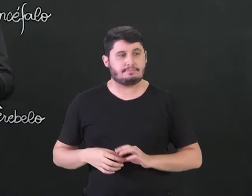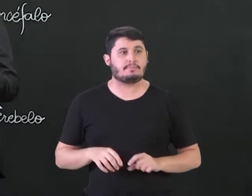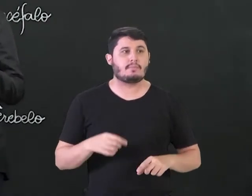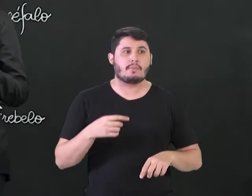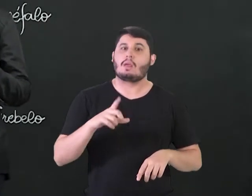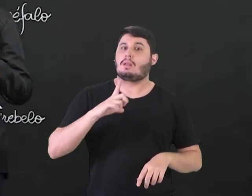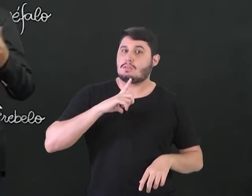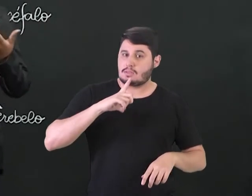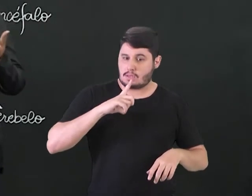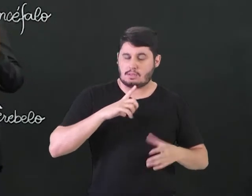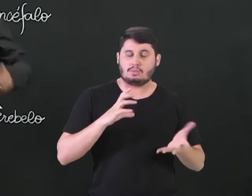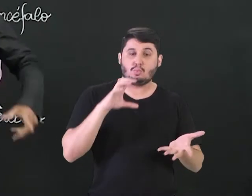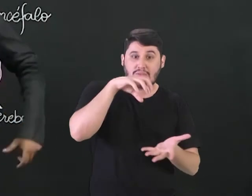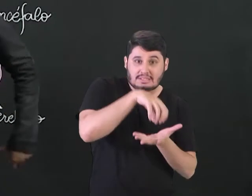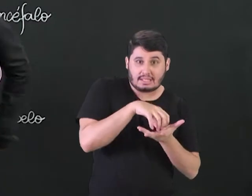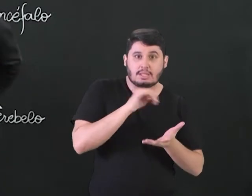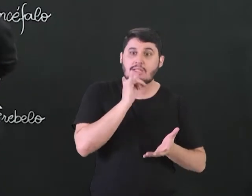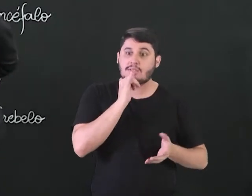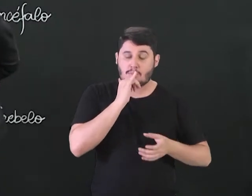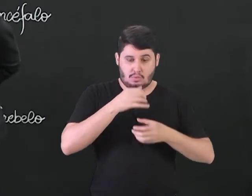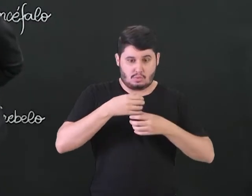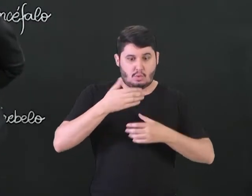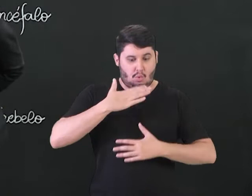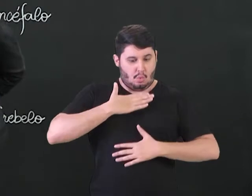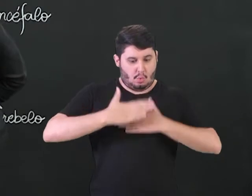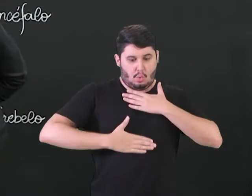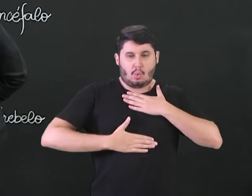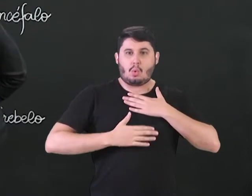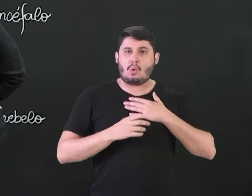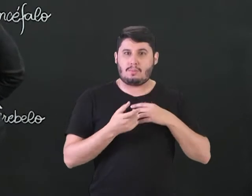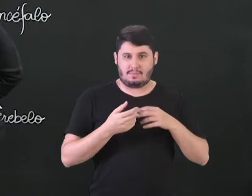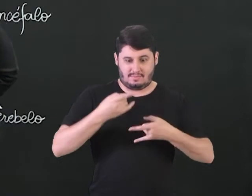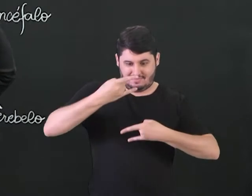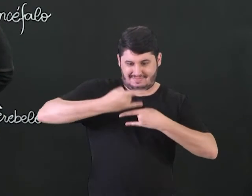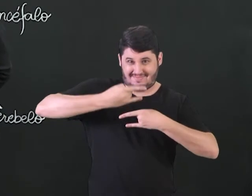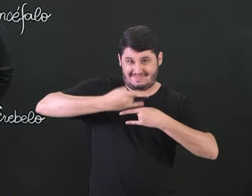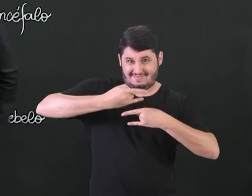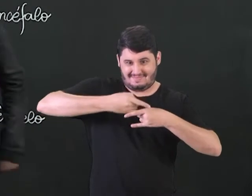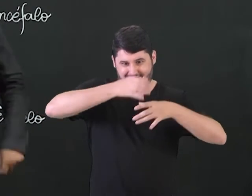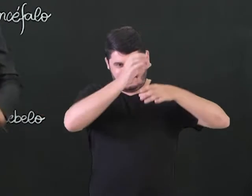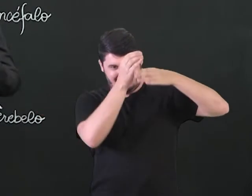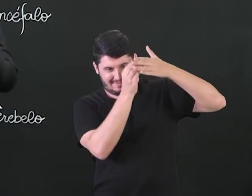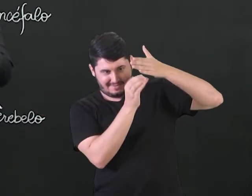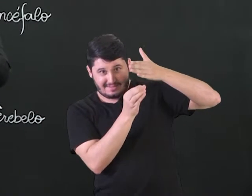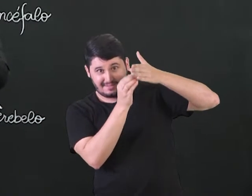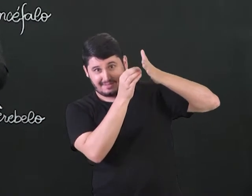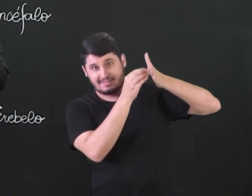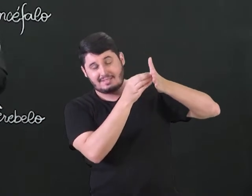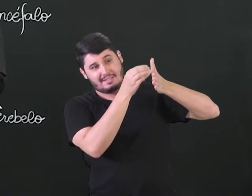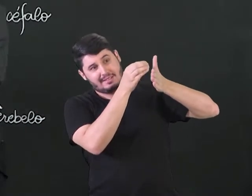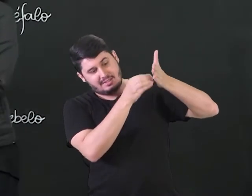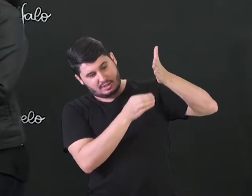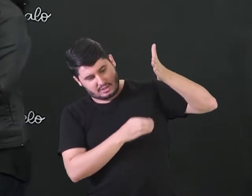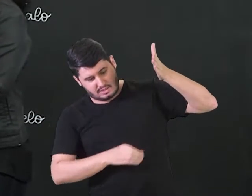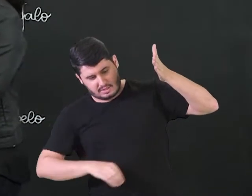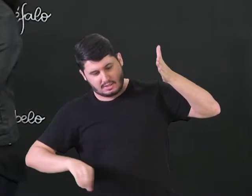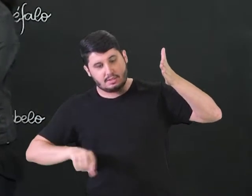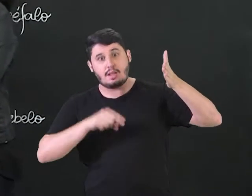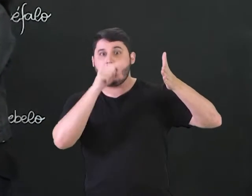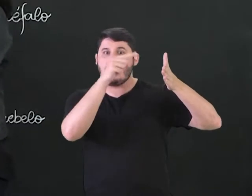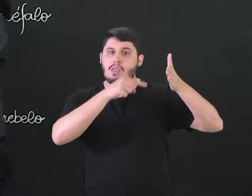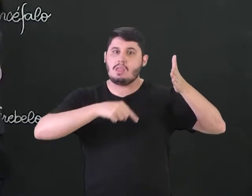a medula espinhal, ou espinal, aquela que passa aí no meio da sua coluna. Os ossos da sua coluna, eles estão aí para proteger